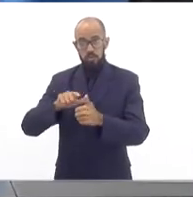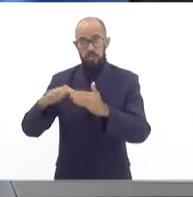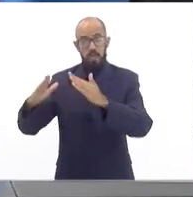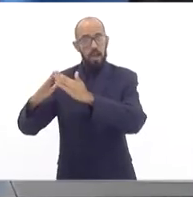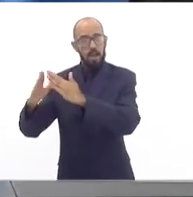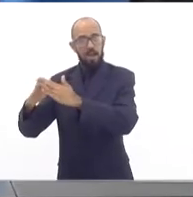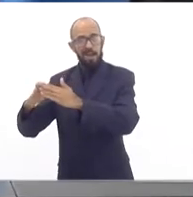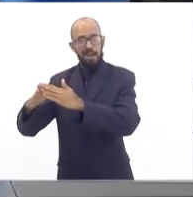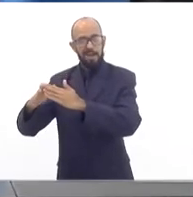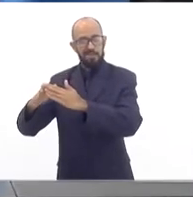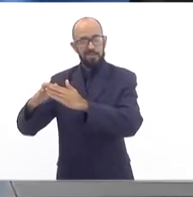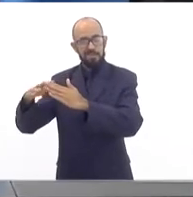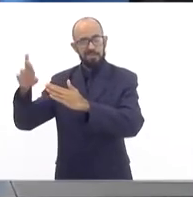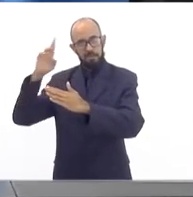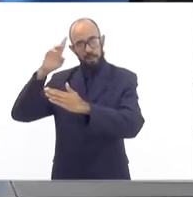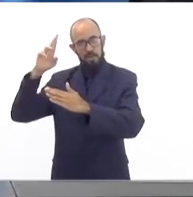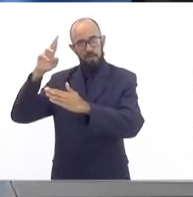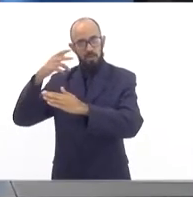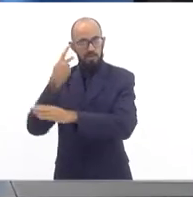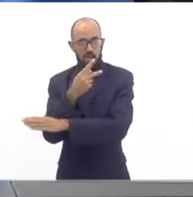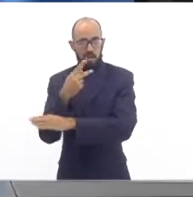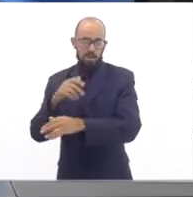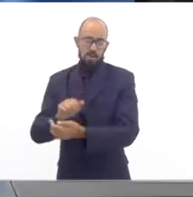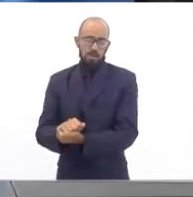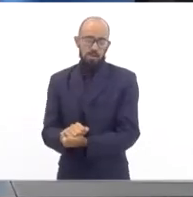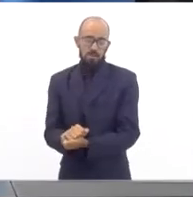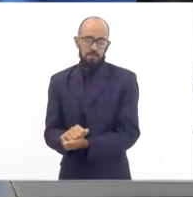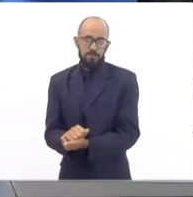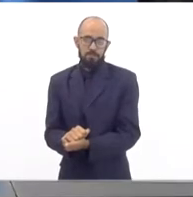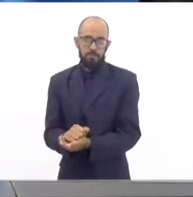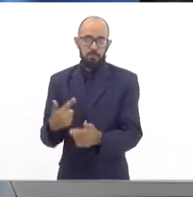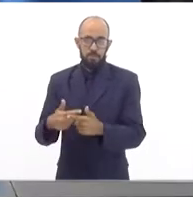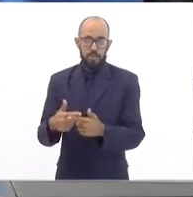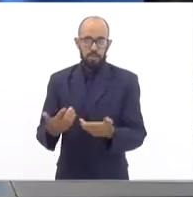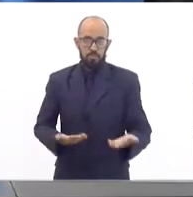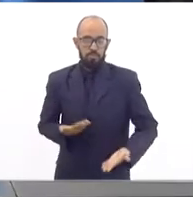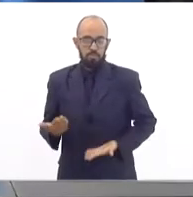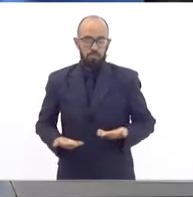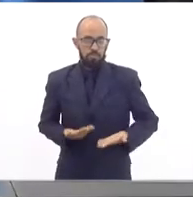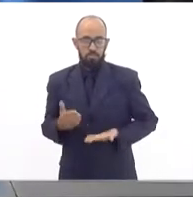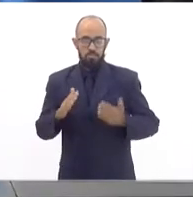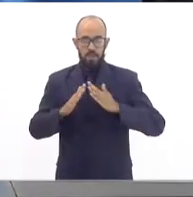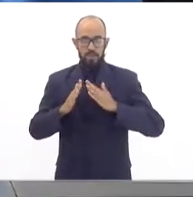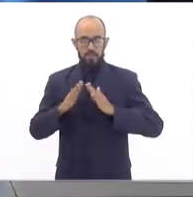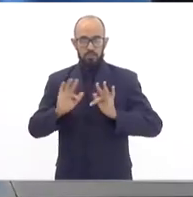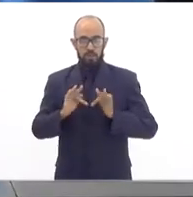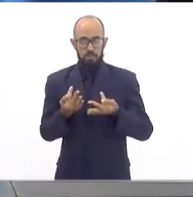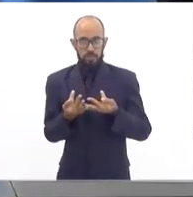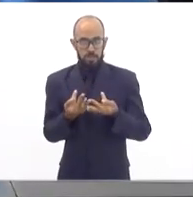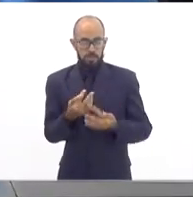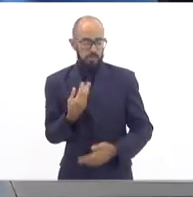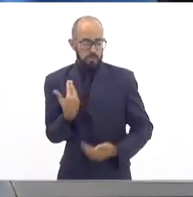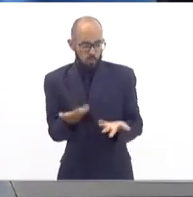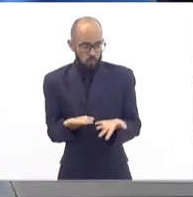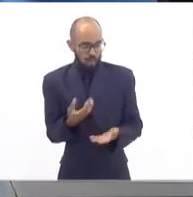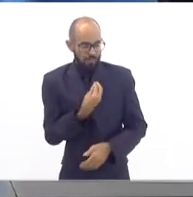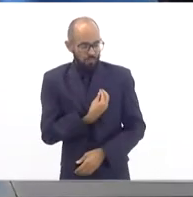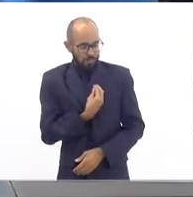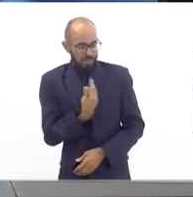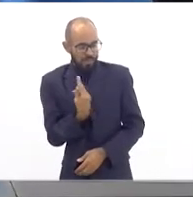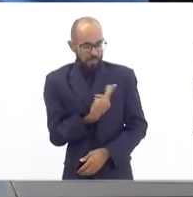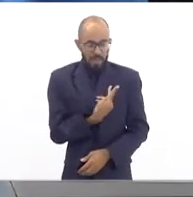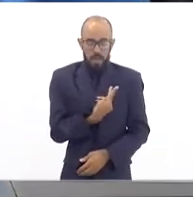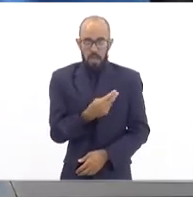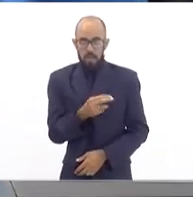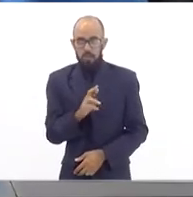dela. Porque ela trabalha como diarista na casa de família. Então, a vida dela, o trabalho dela, não